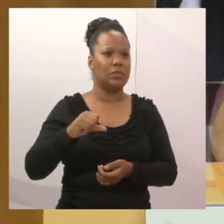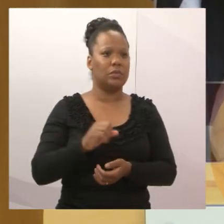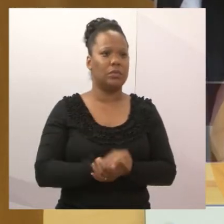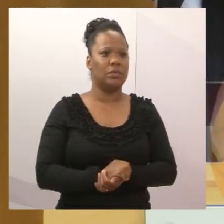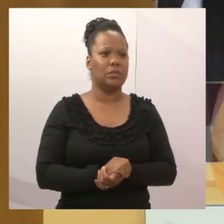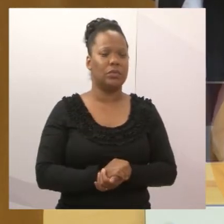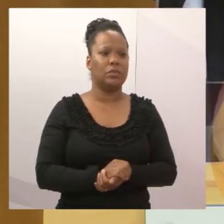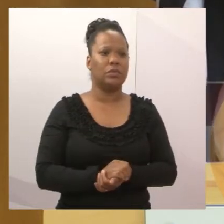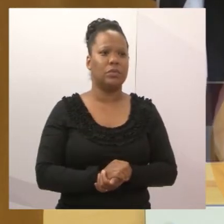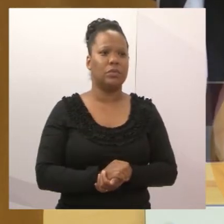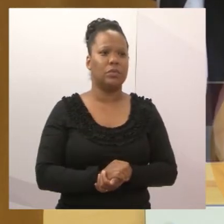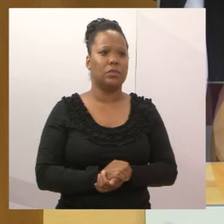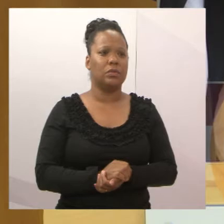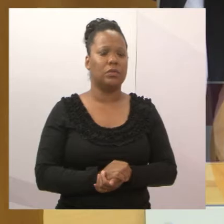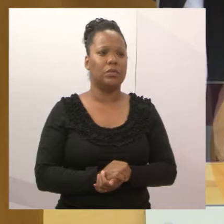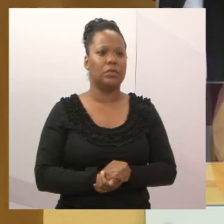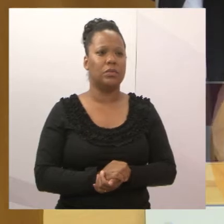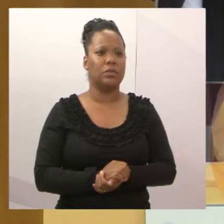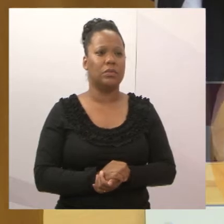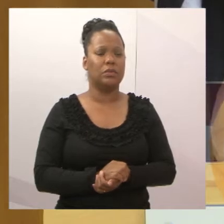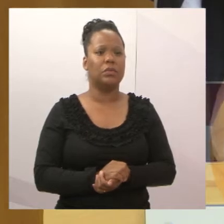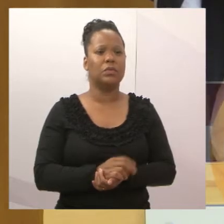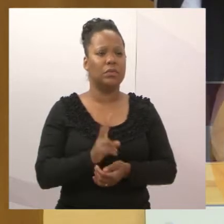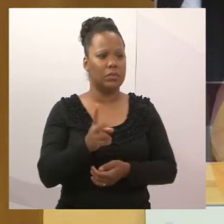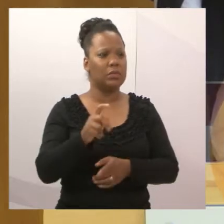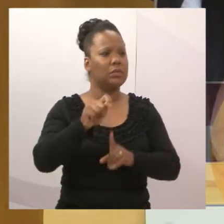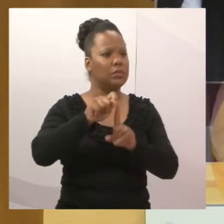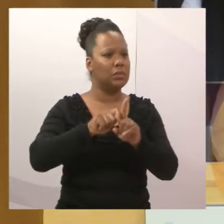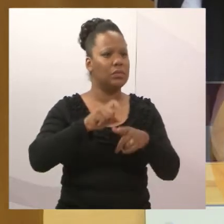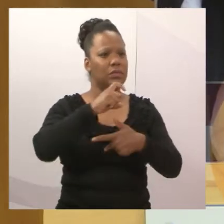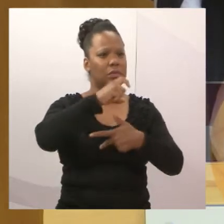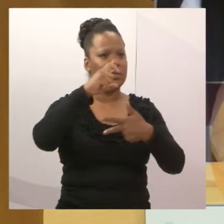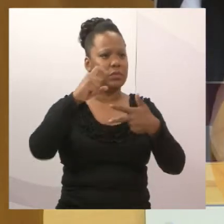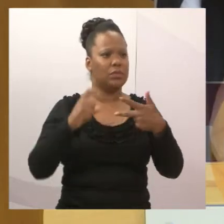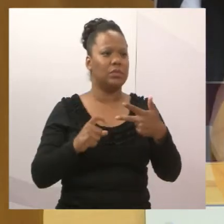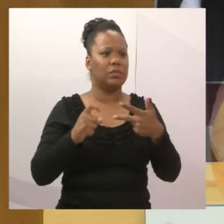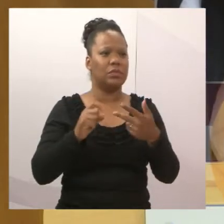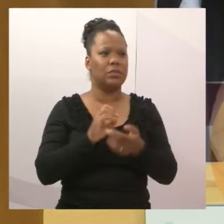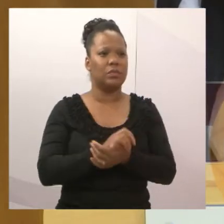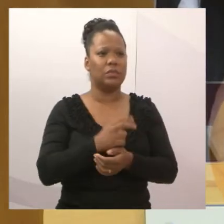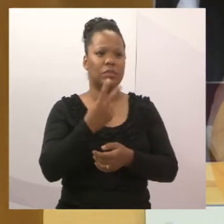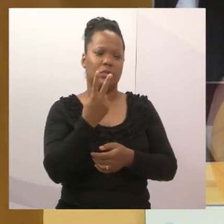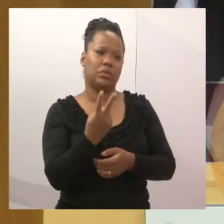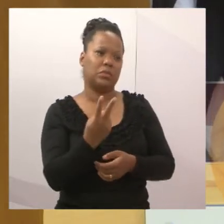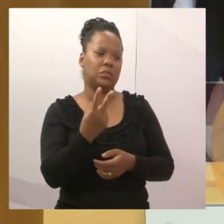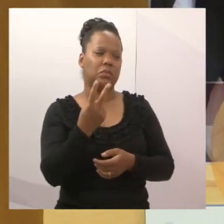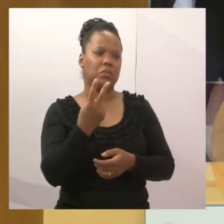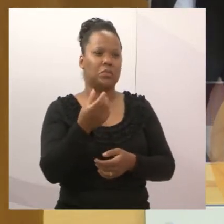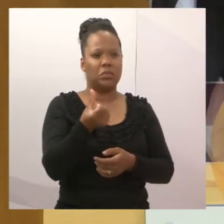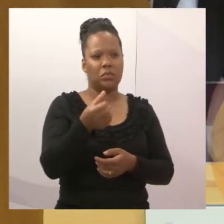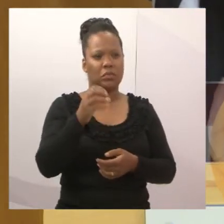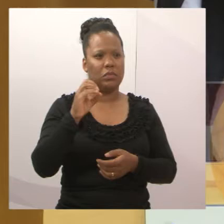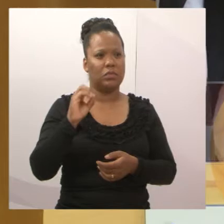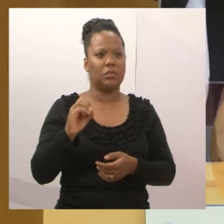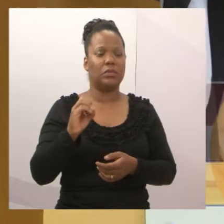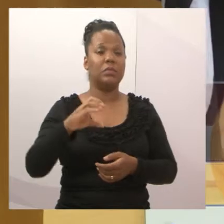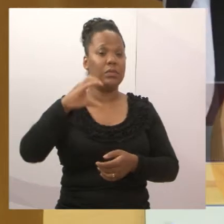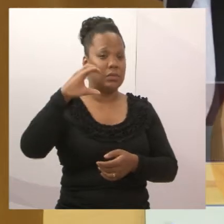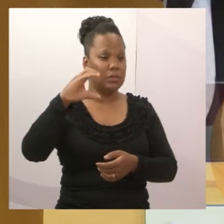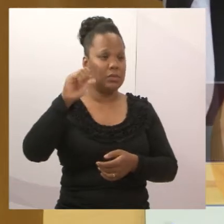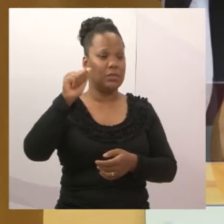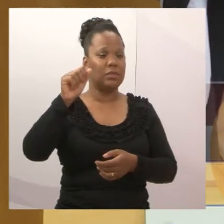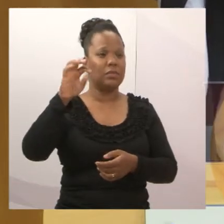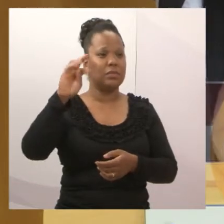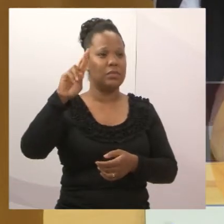2.577 castrações, ou seja, todo mês o executivo está realizando em torno de 260 castrações. Isso aí já é uma